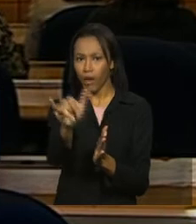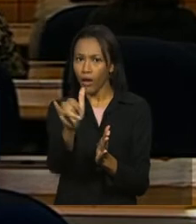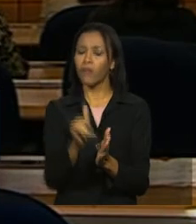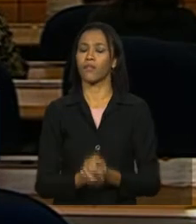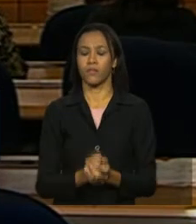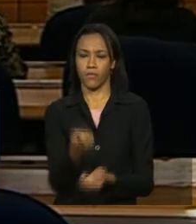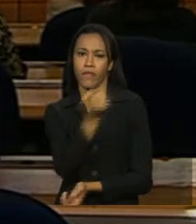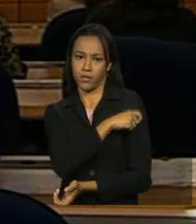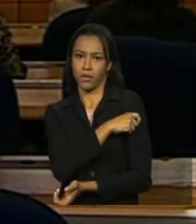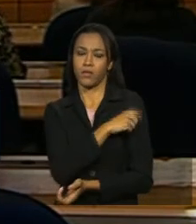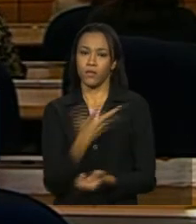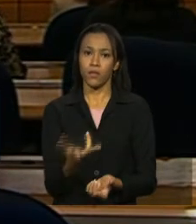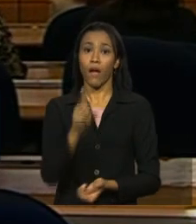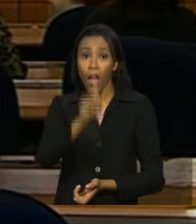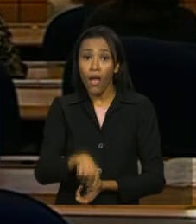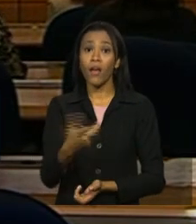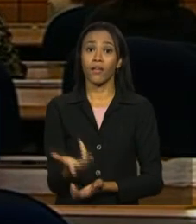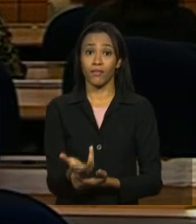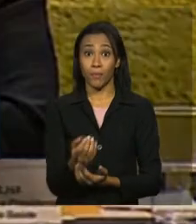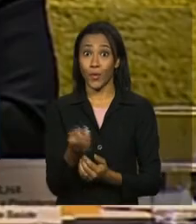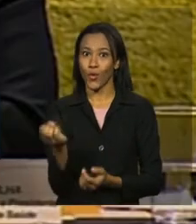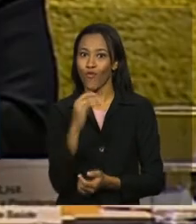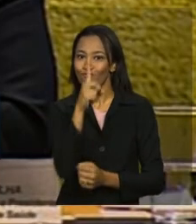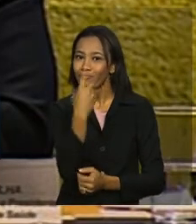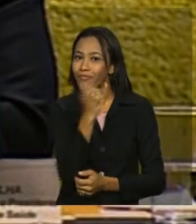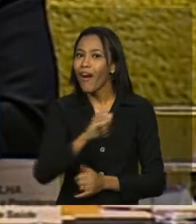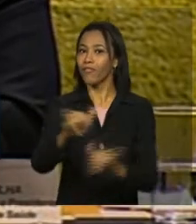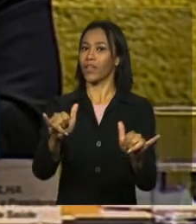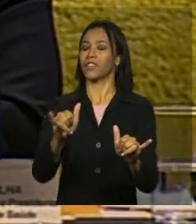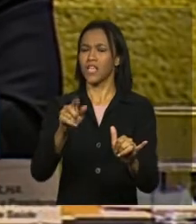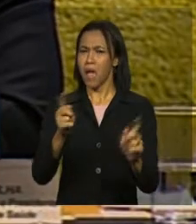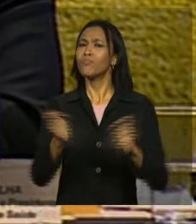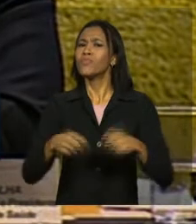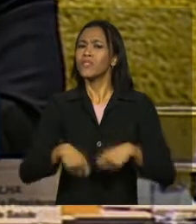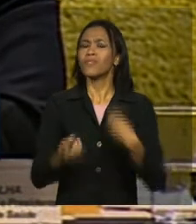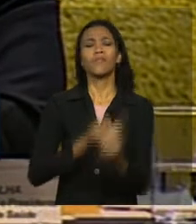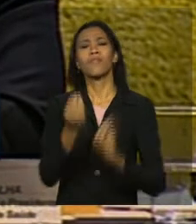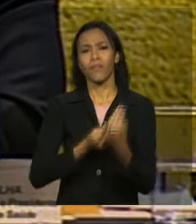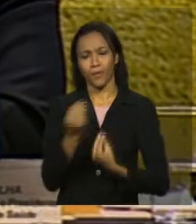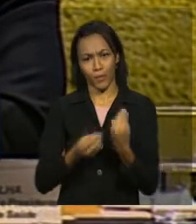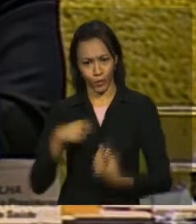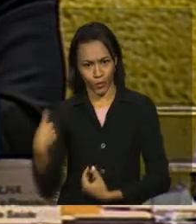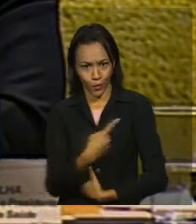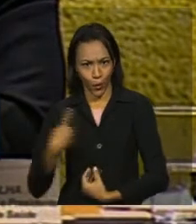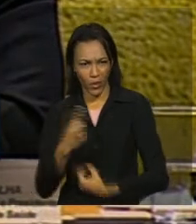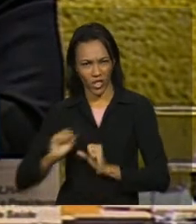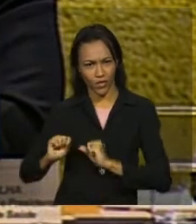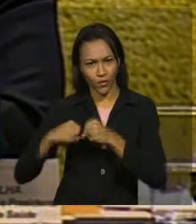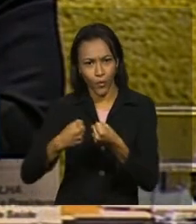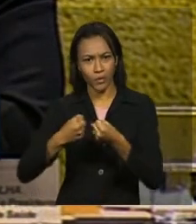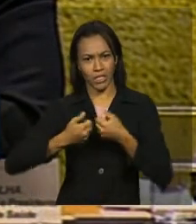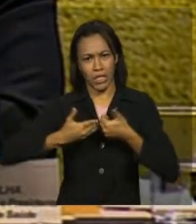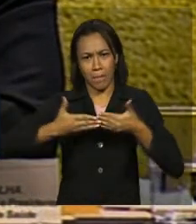da vacinação Então essa é uma primeira novidade isso é possível porque nós através do esforço